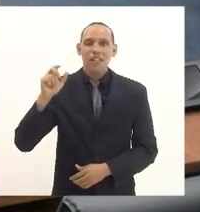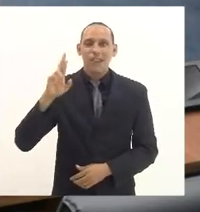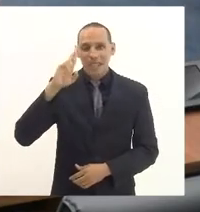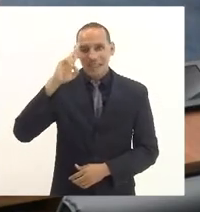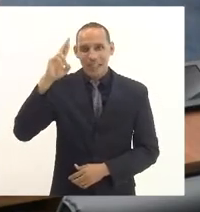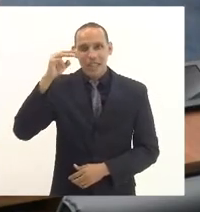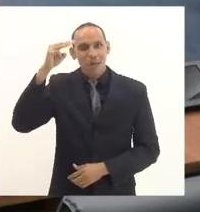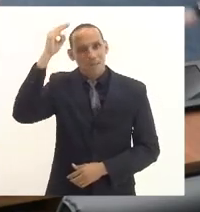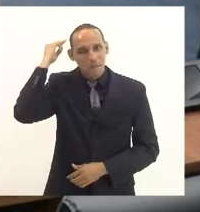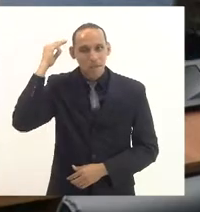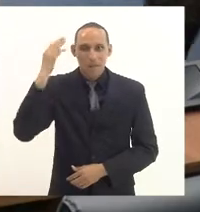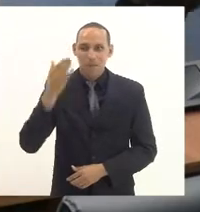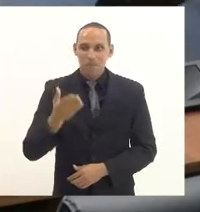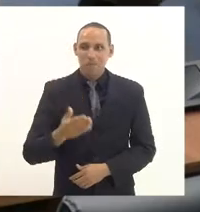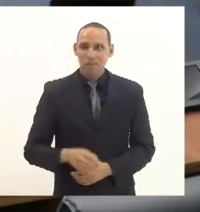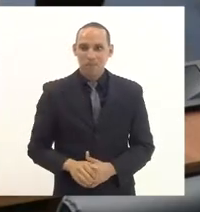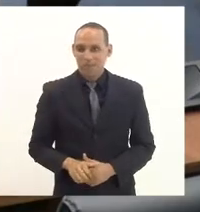Pacheco.